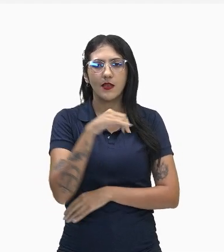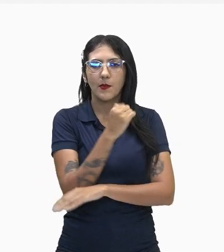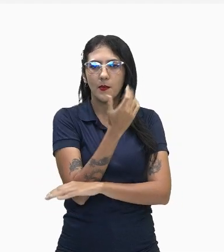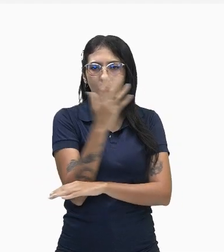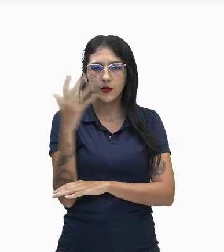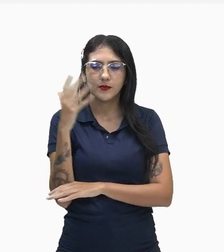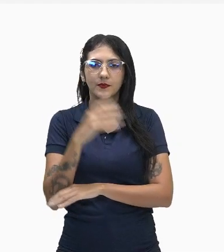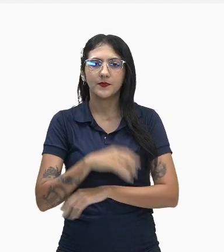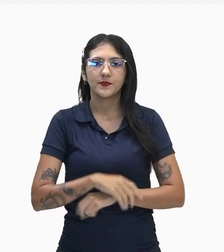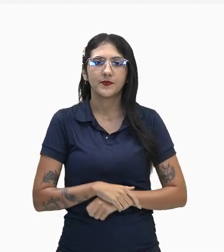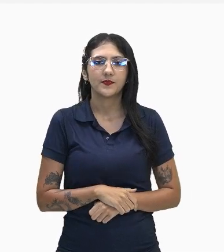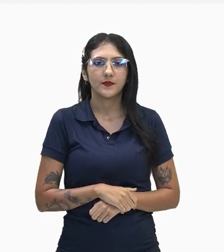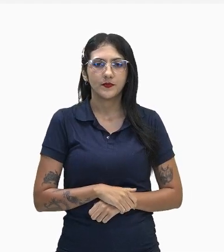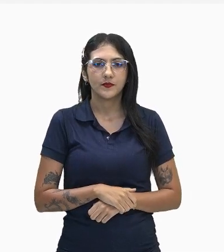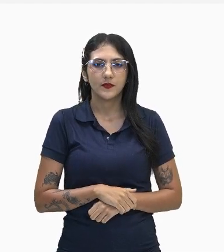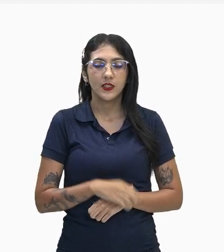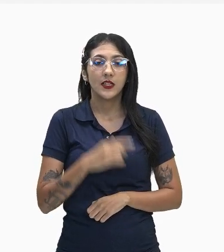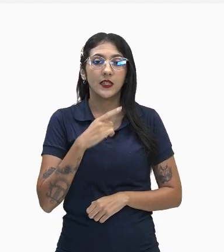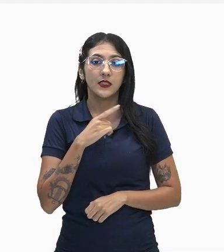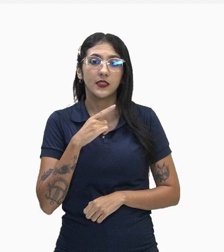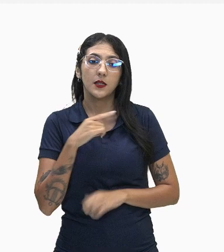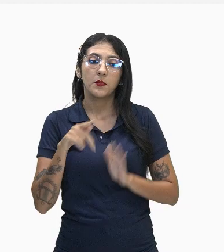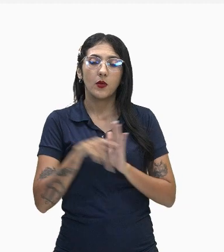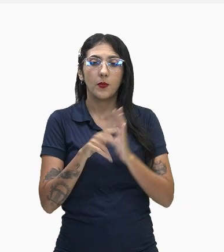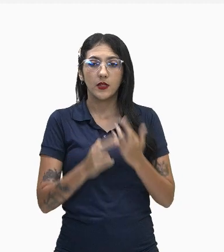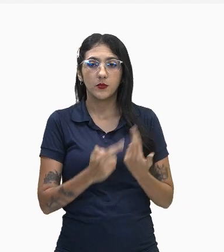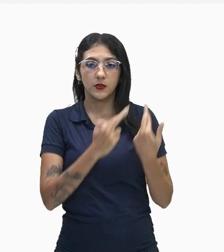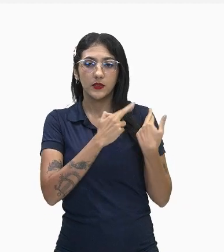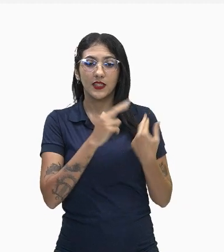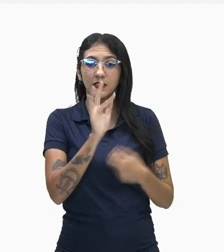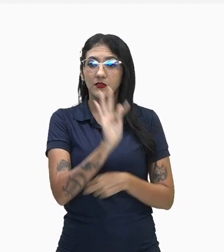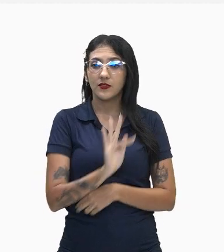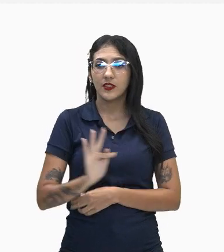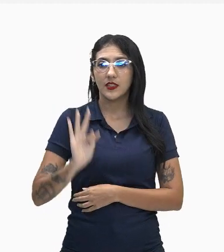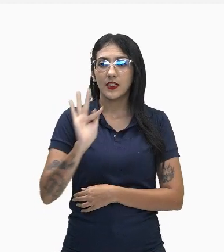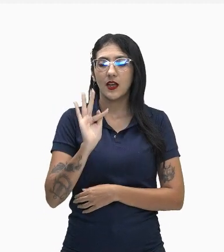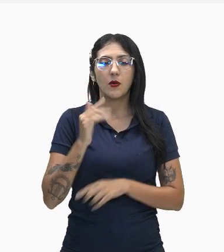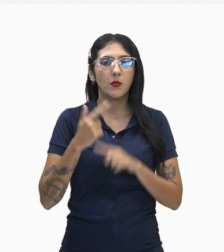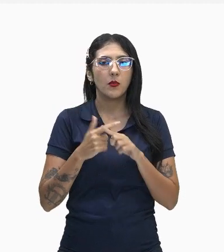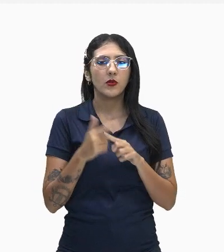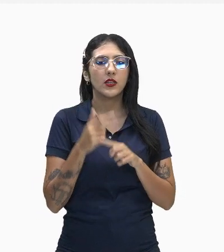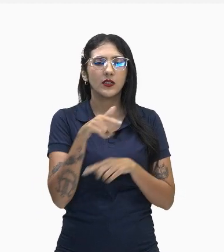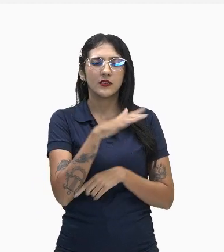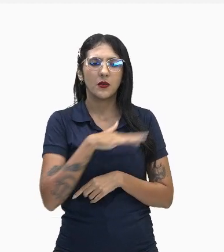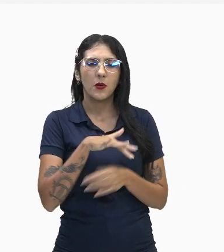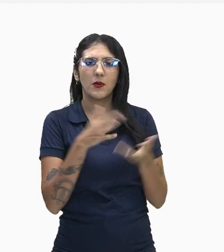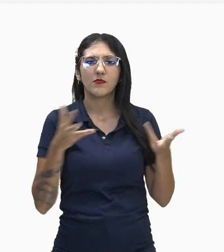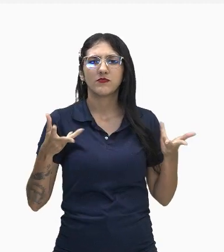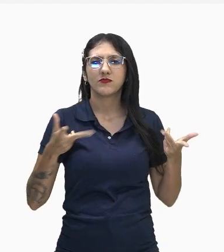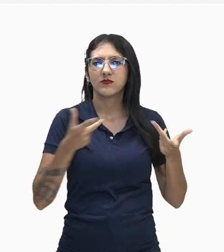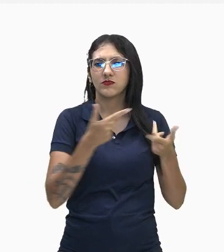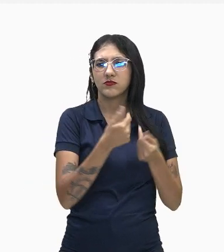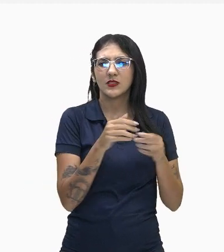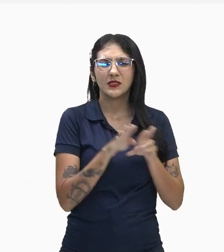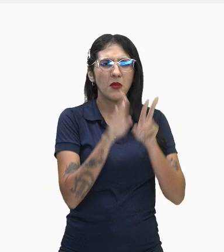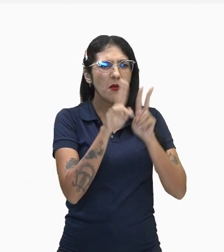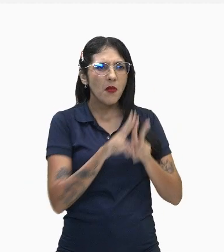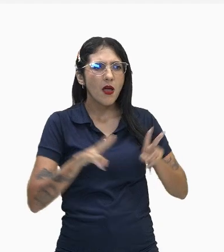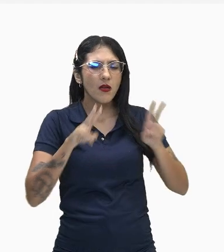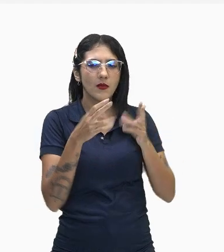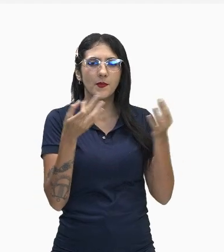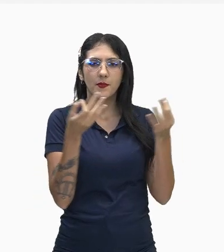as unidades de conservação federais, que são as áreas de rica biodiversidade e beleza cênica.